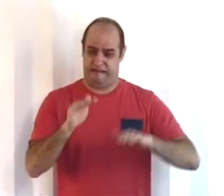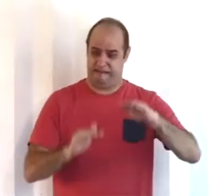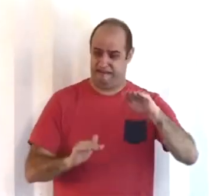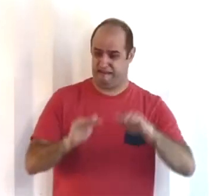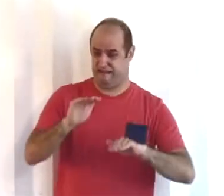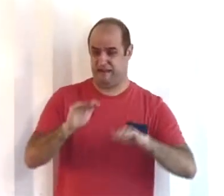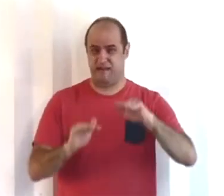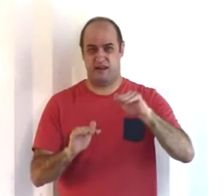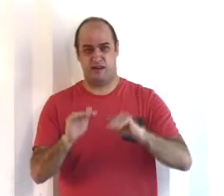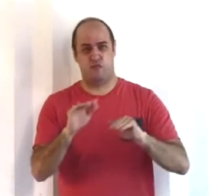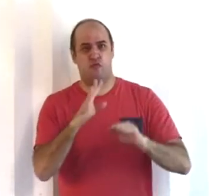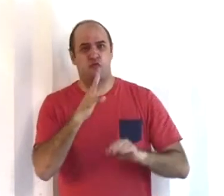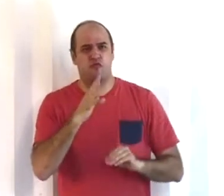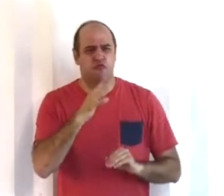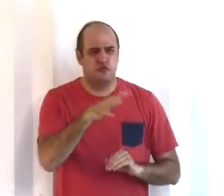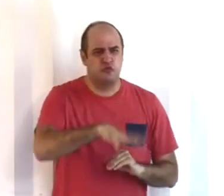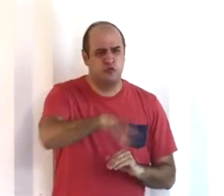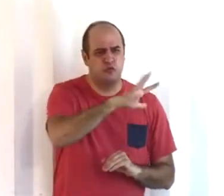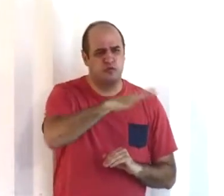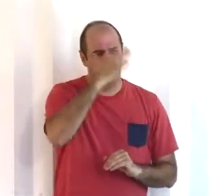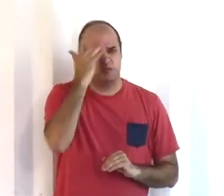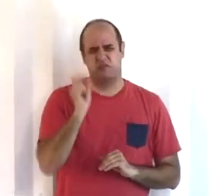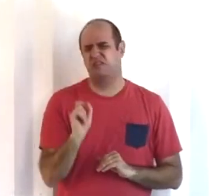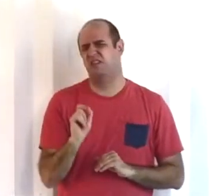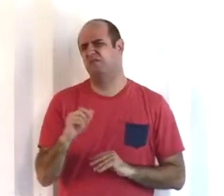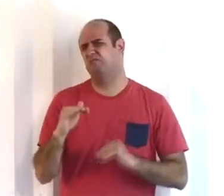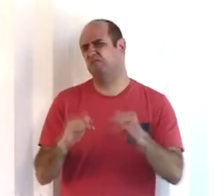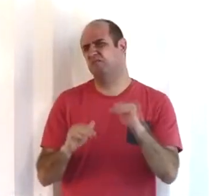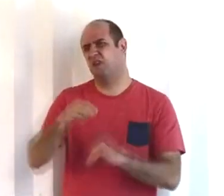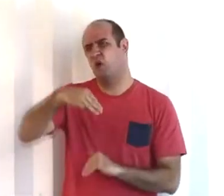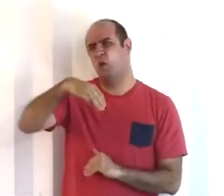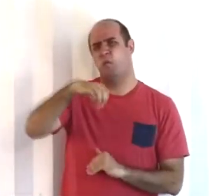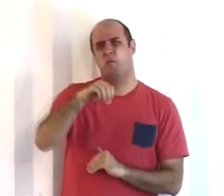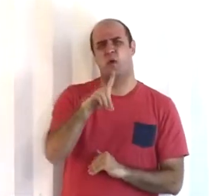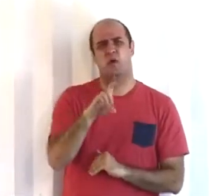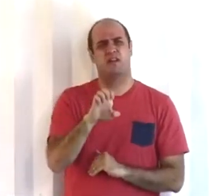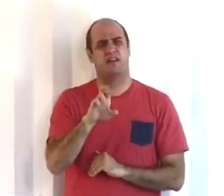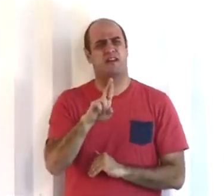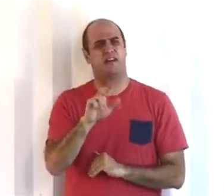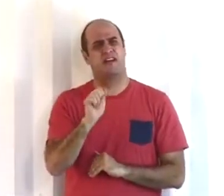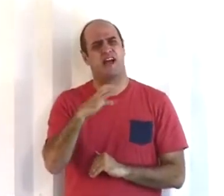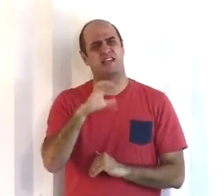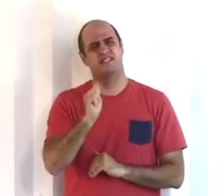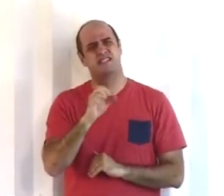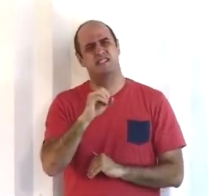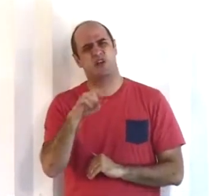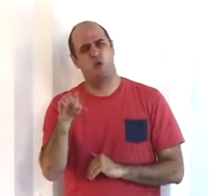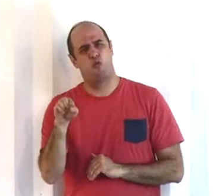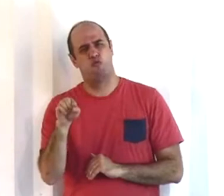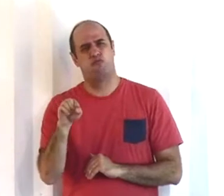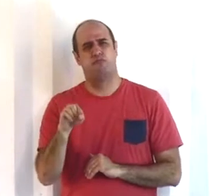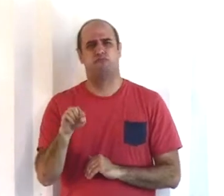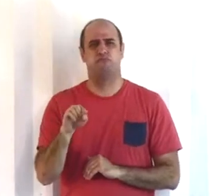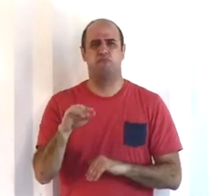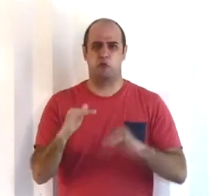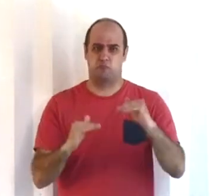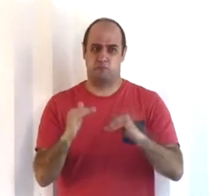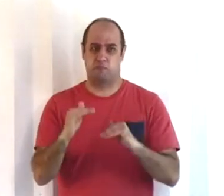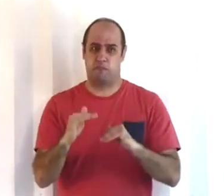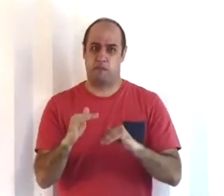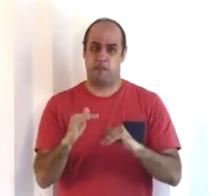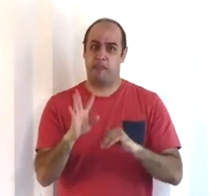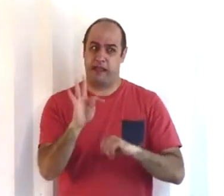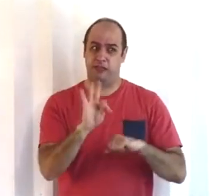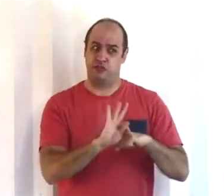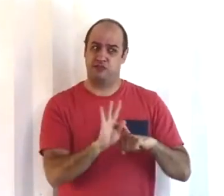moderação conhecida de todos os homens. O que será que essa palavra moderação quer dizer? Tiago nos ajuda. A